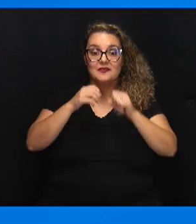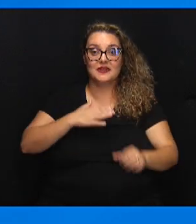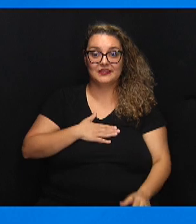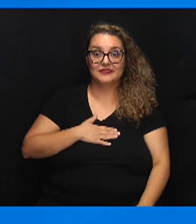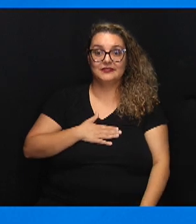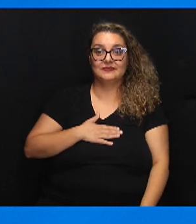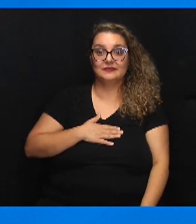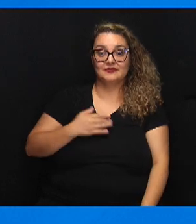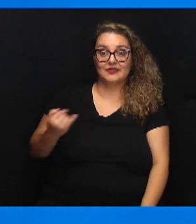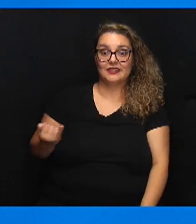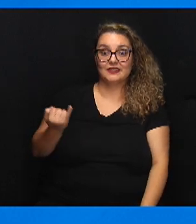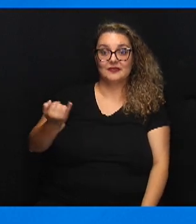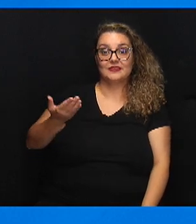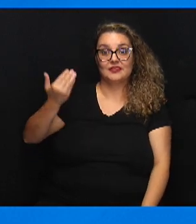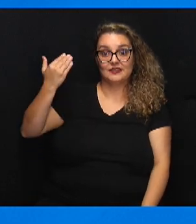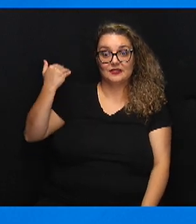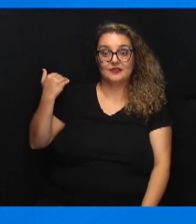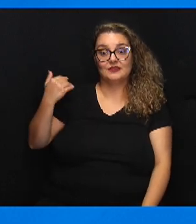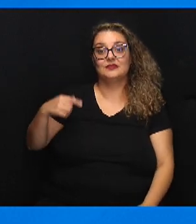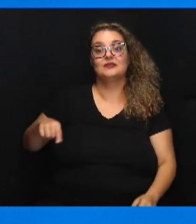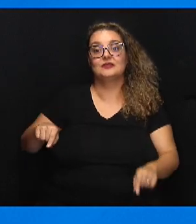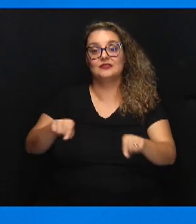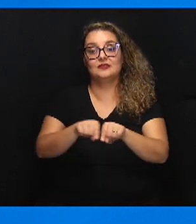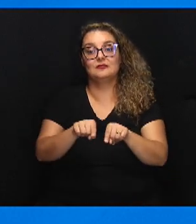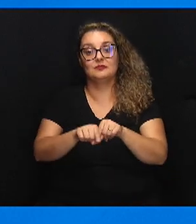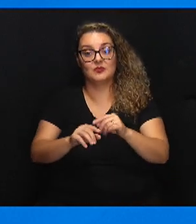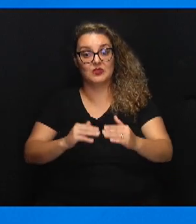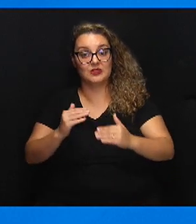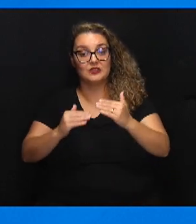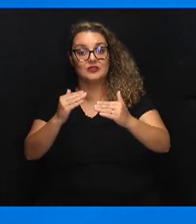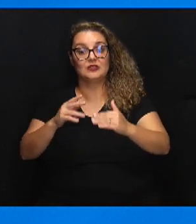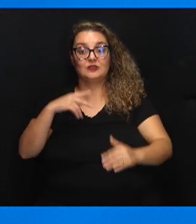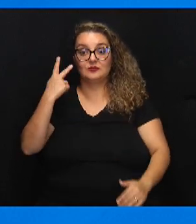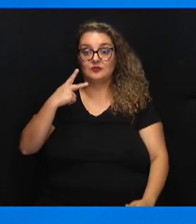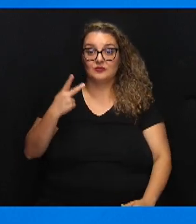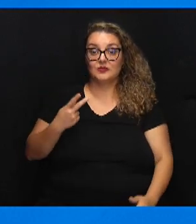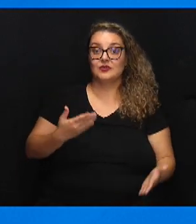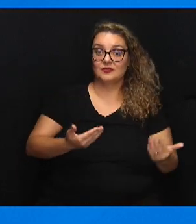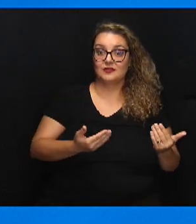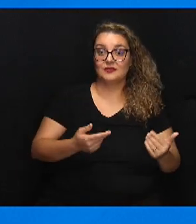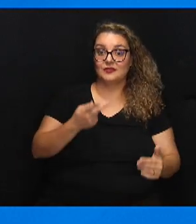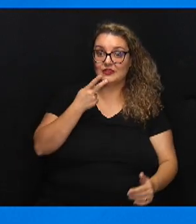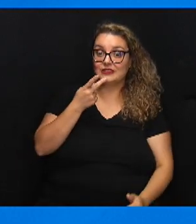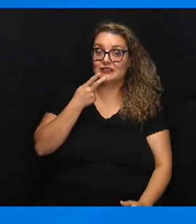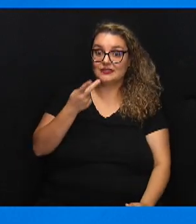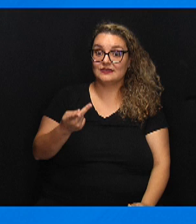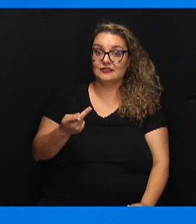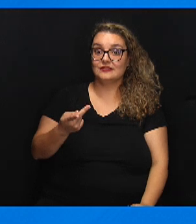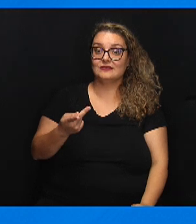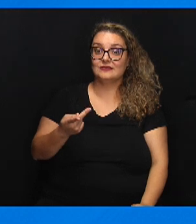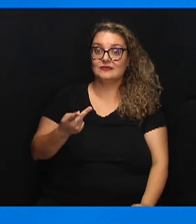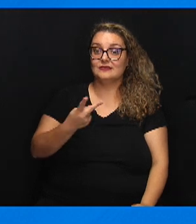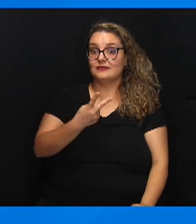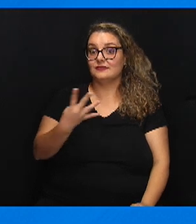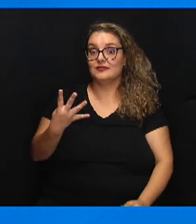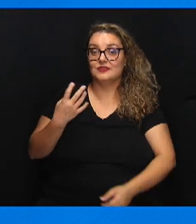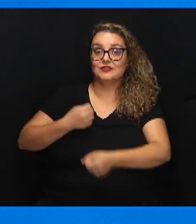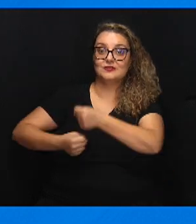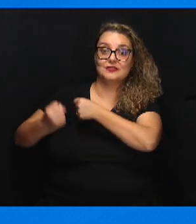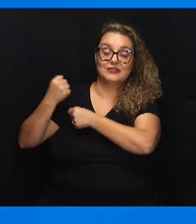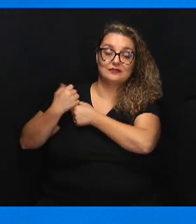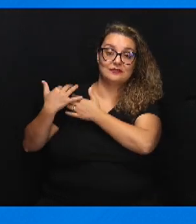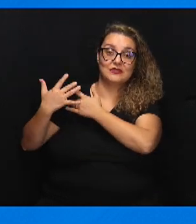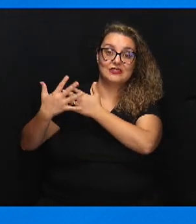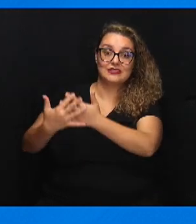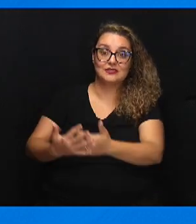foi muito importante naquele momento, inclusive para que a gente formulasse as políticas para a juventude. Eu estou falando de 24 anos atrás. Eu